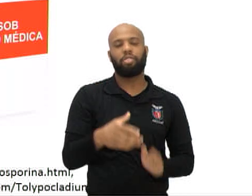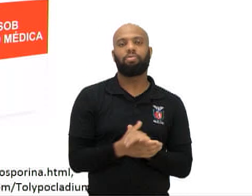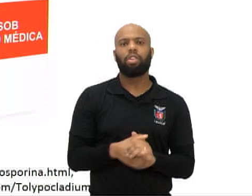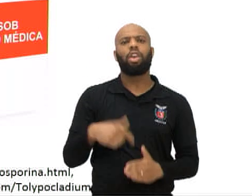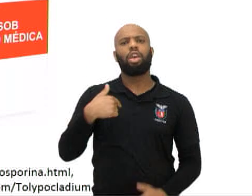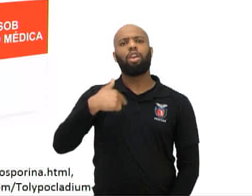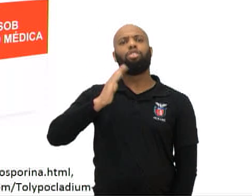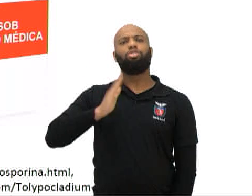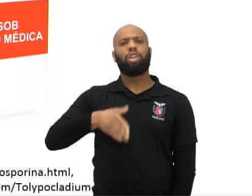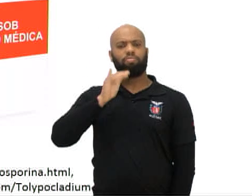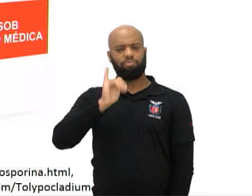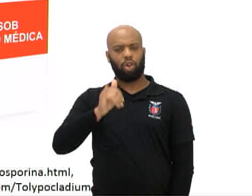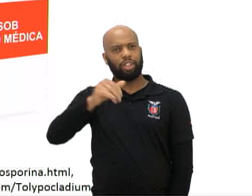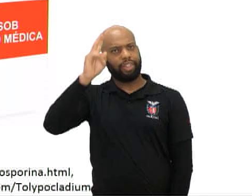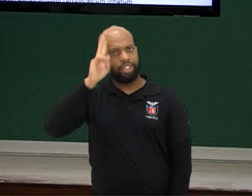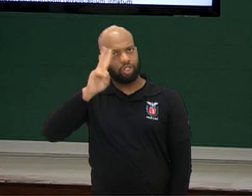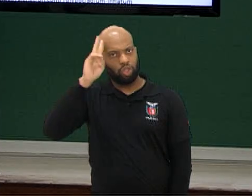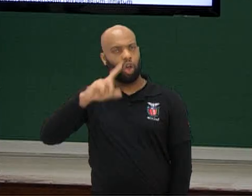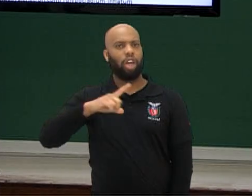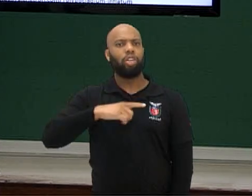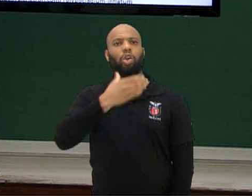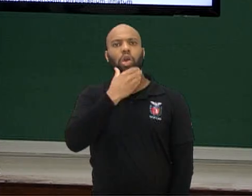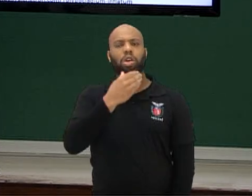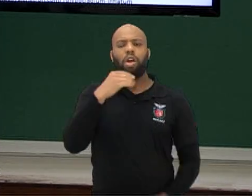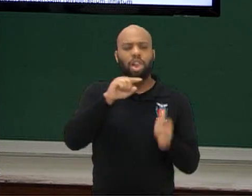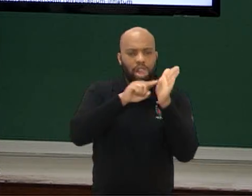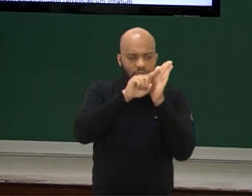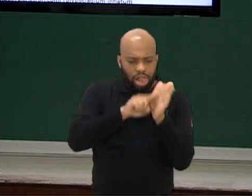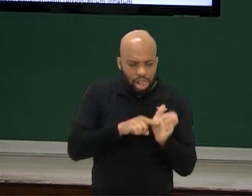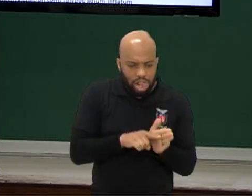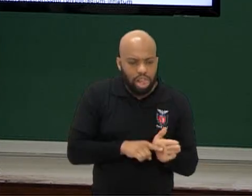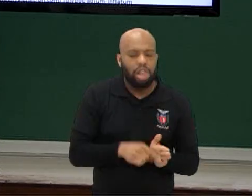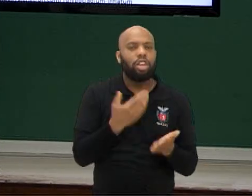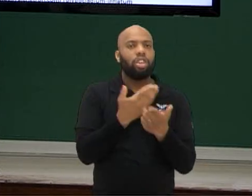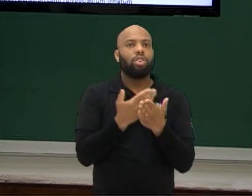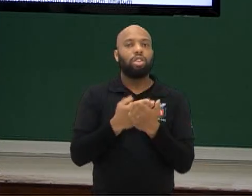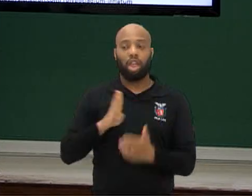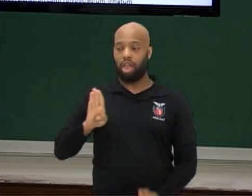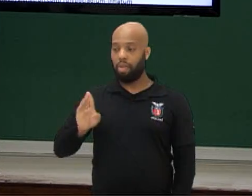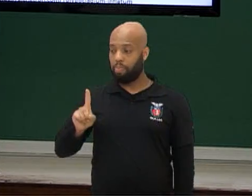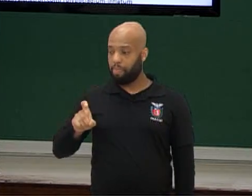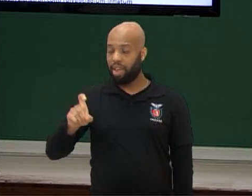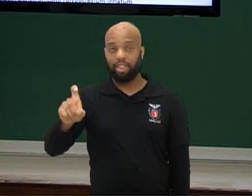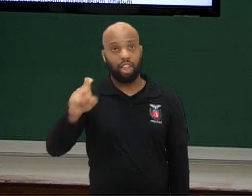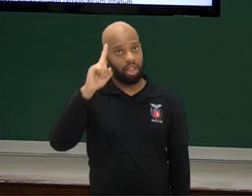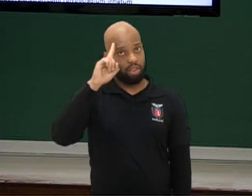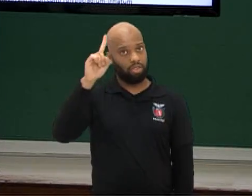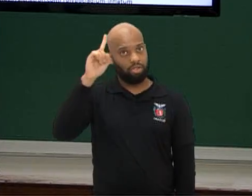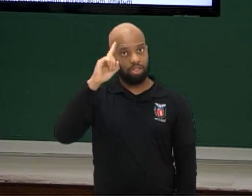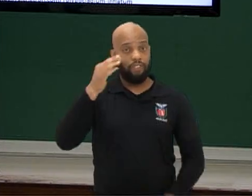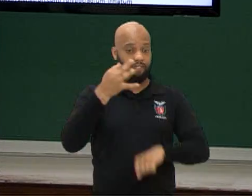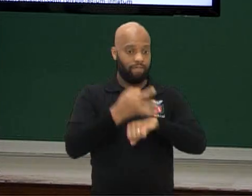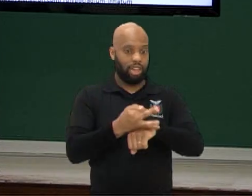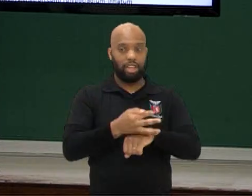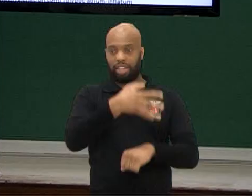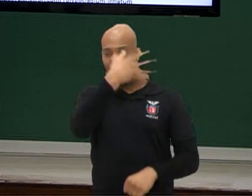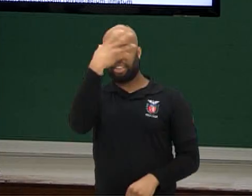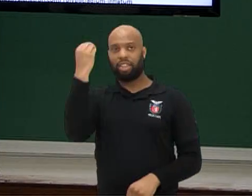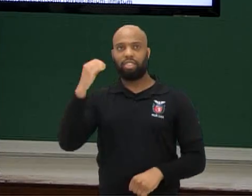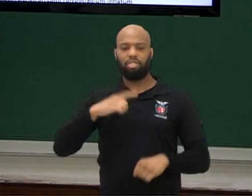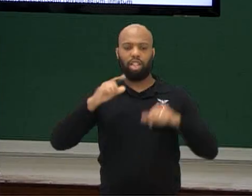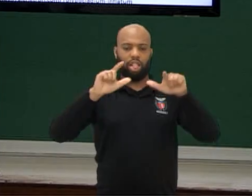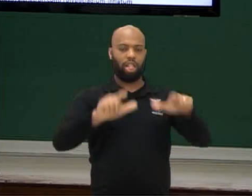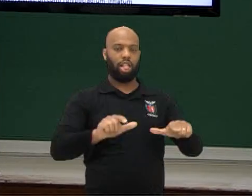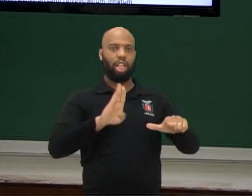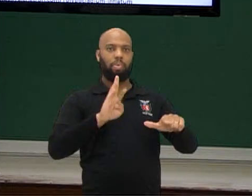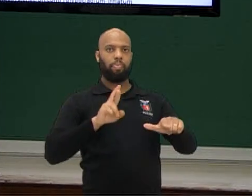contei a história para vocês daquele cientista, o Alexander Fleming, que estudava as bactérias? E que um dia ele saiu de férias e esqueceu uma plaquinha